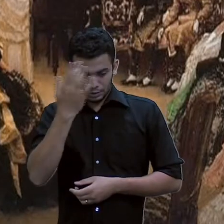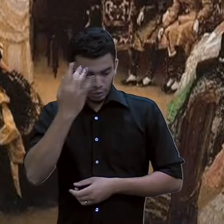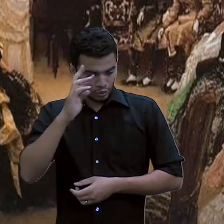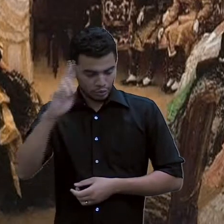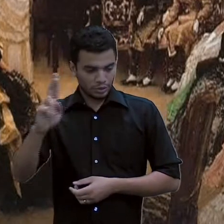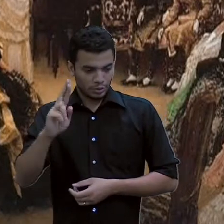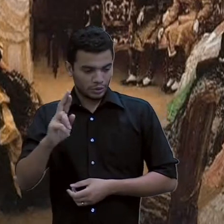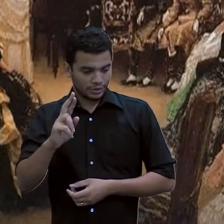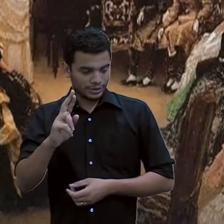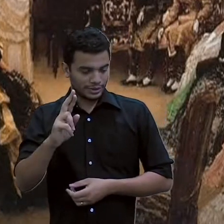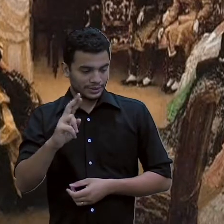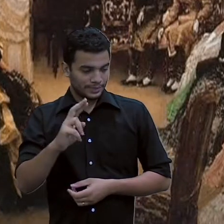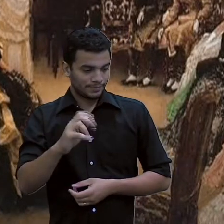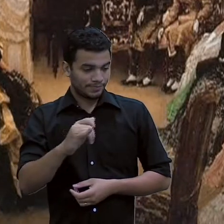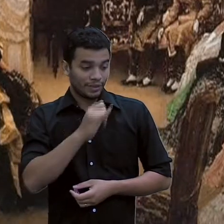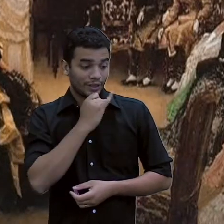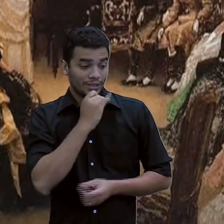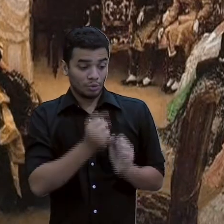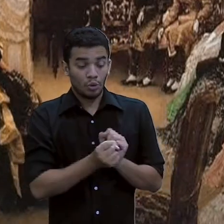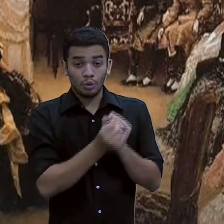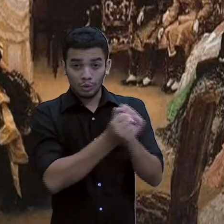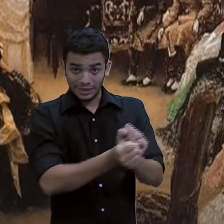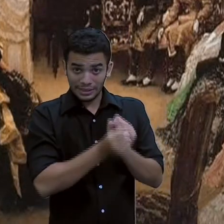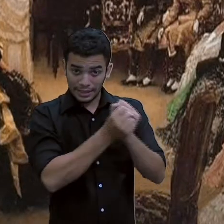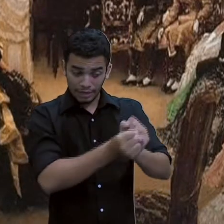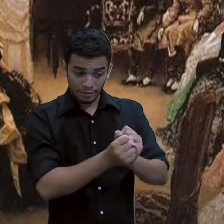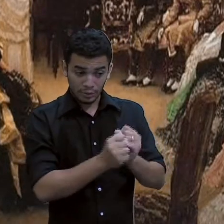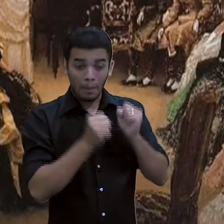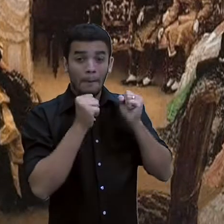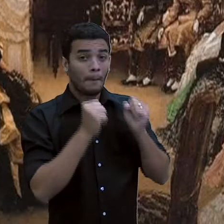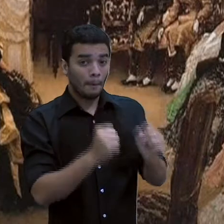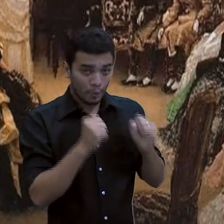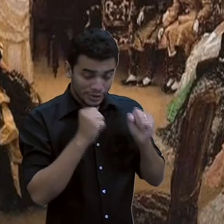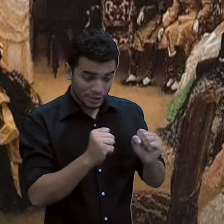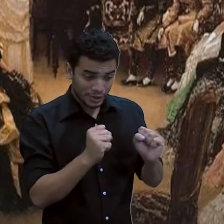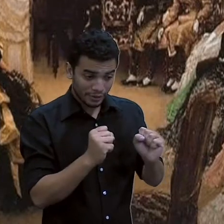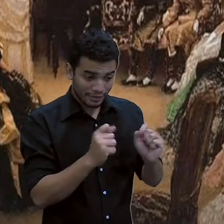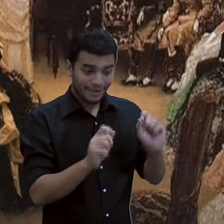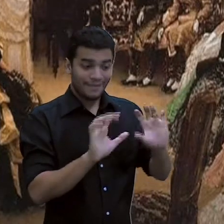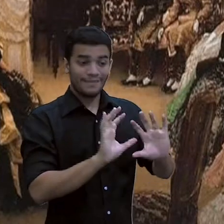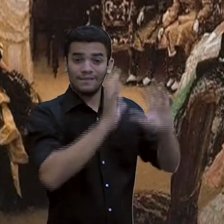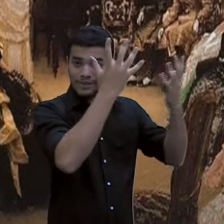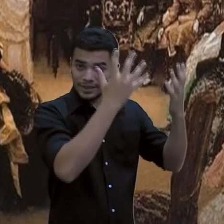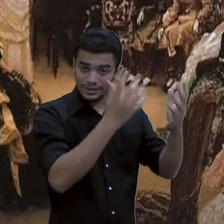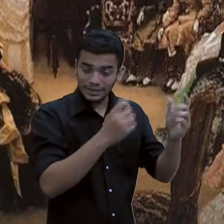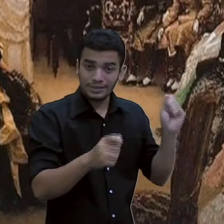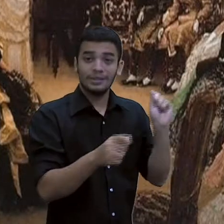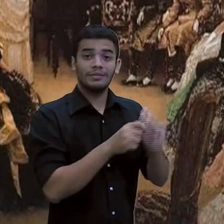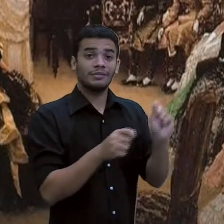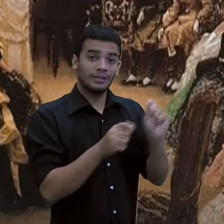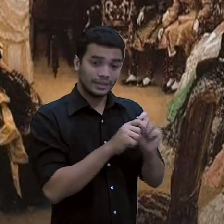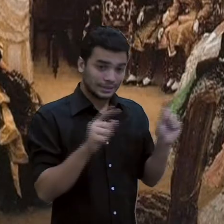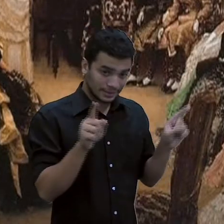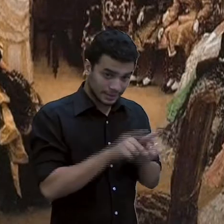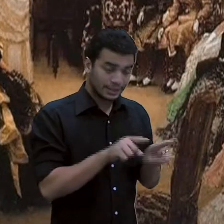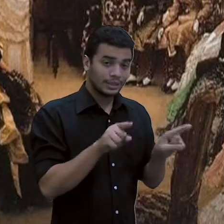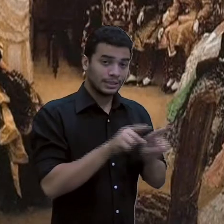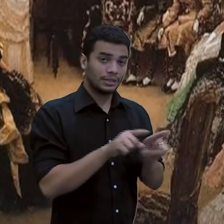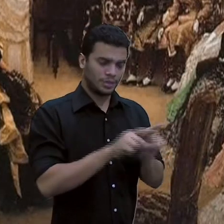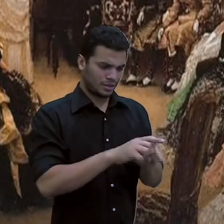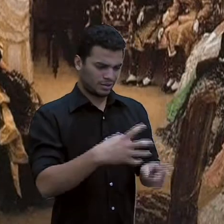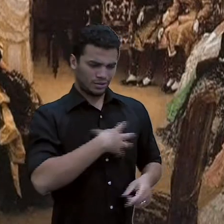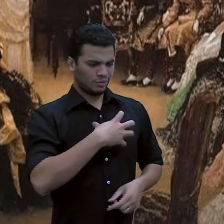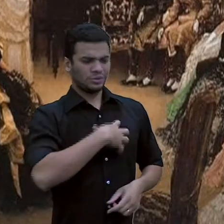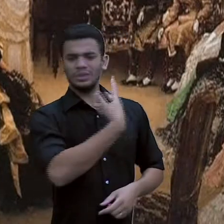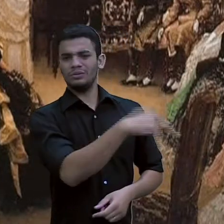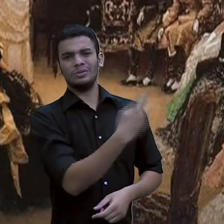suas festas de modo que queriam, né? Porque eles eram proibidos de fazer suas festas,